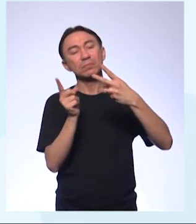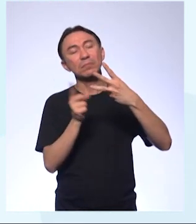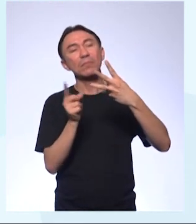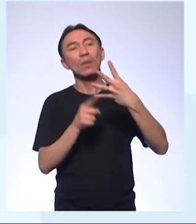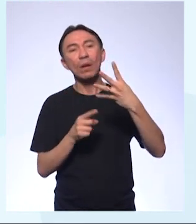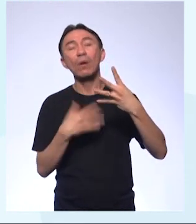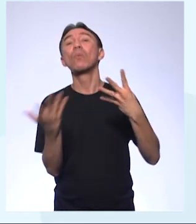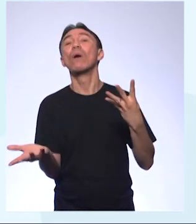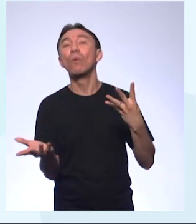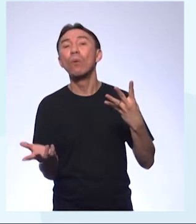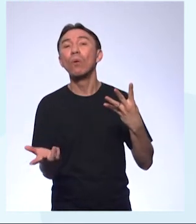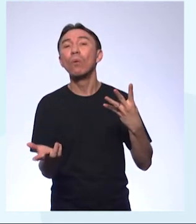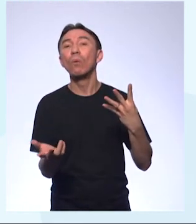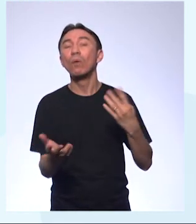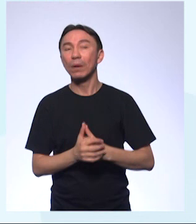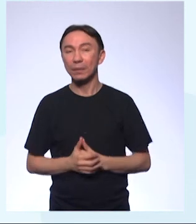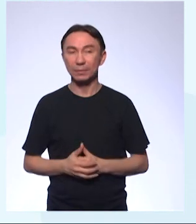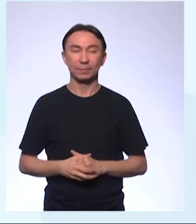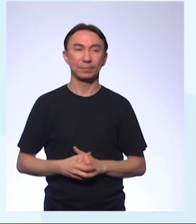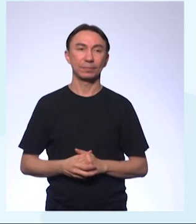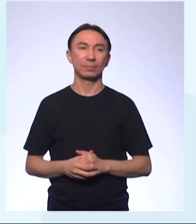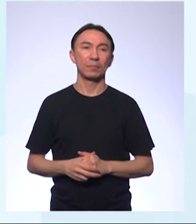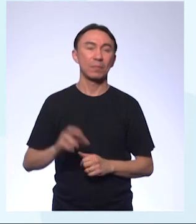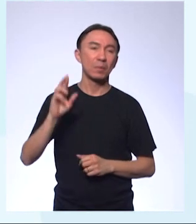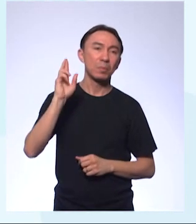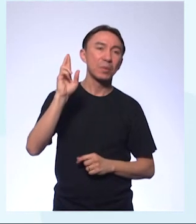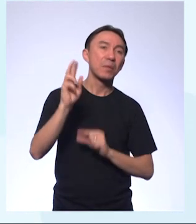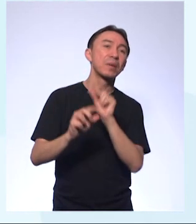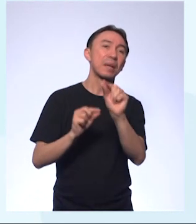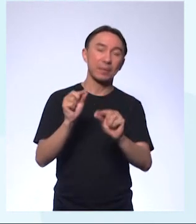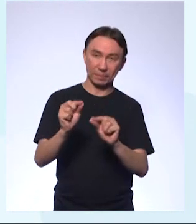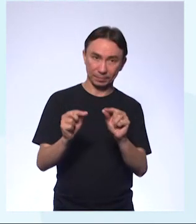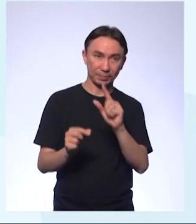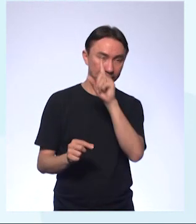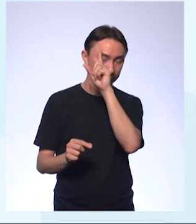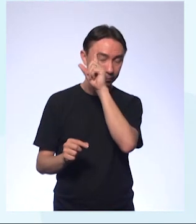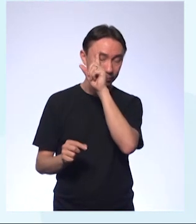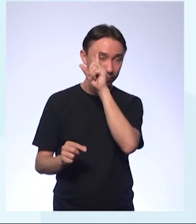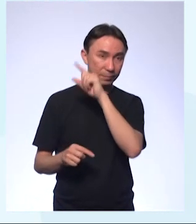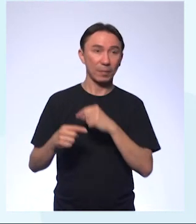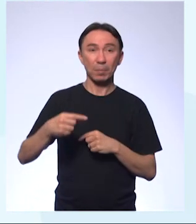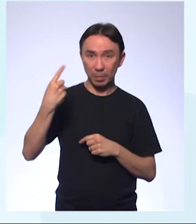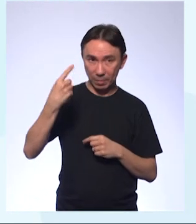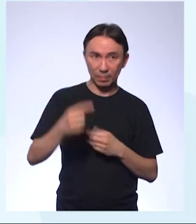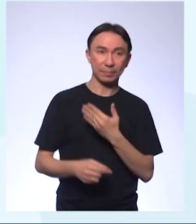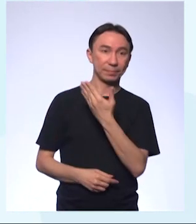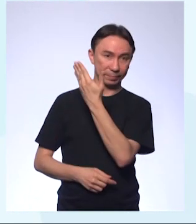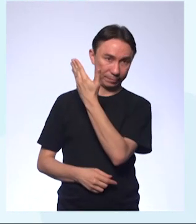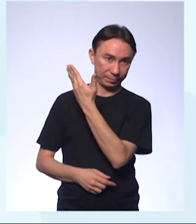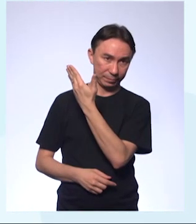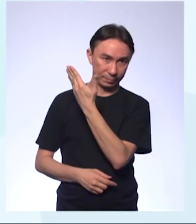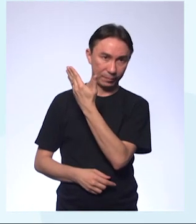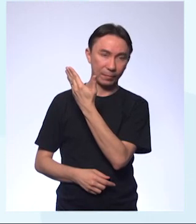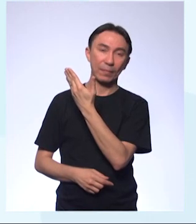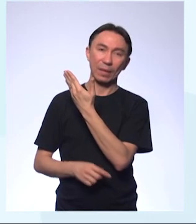percebeu que a matéria tem uma natureza elétrica e a presença de partículas pequenas e com carga. E é o pai do elétron.